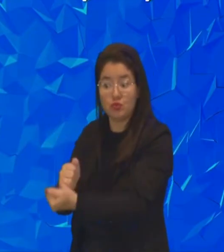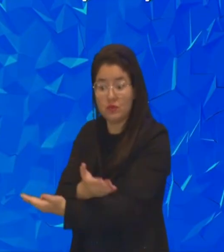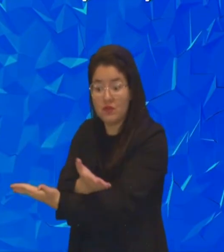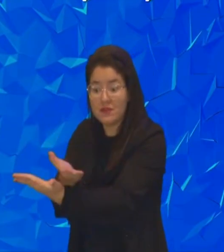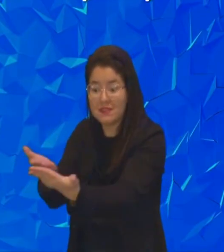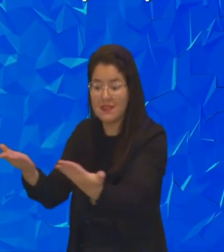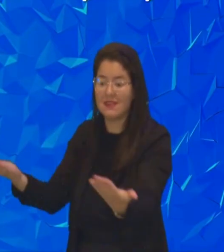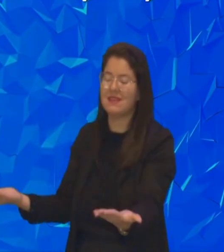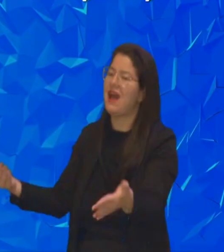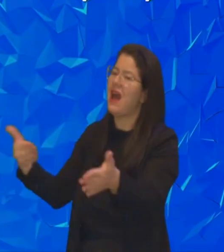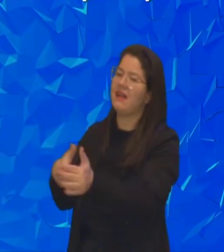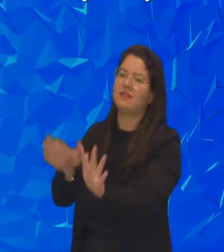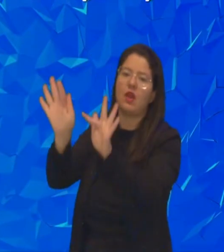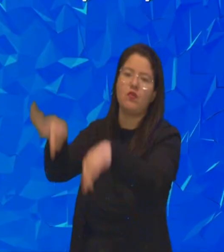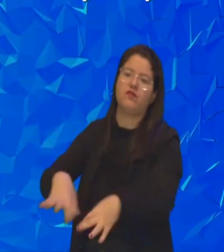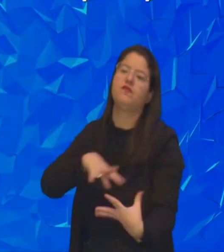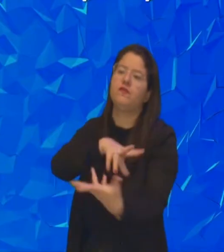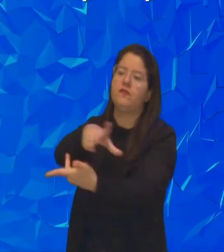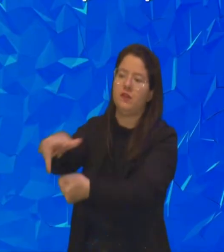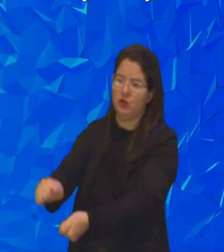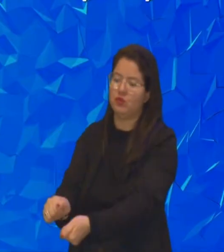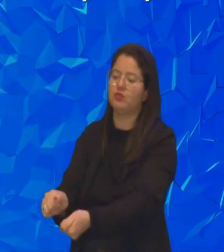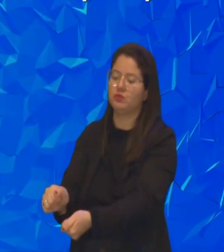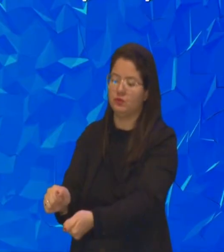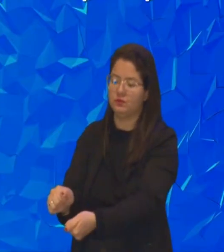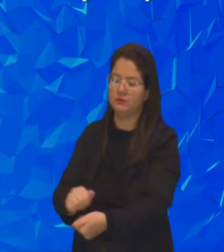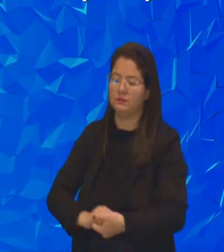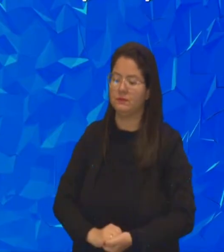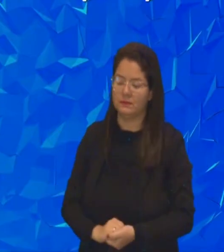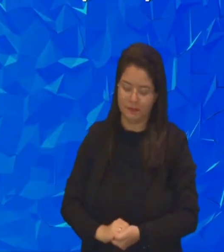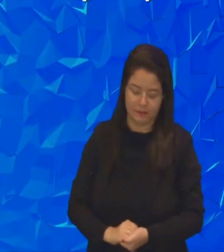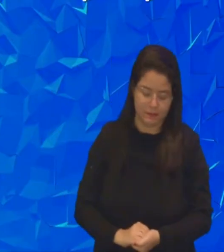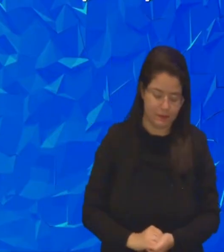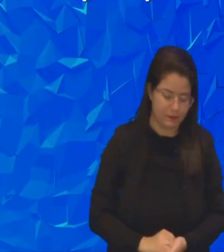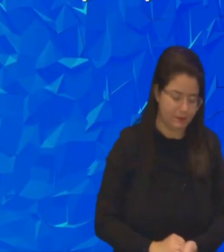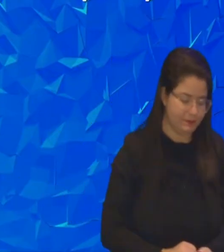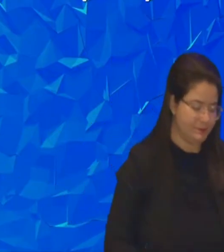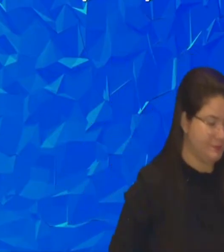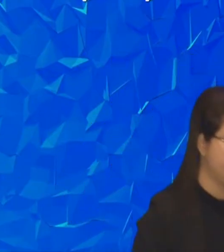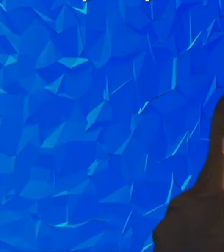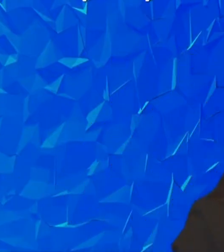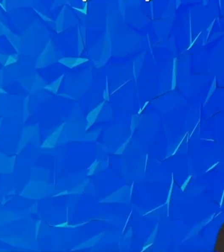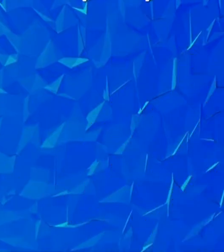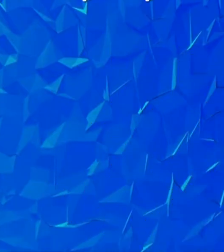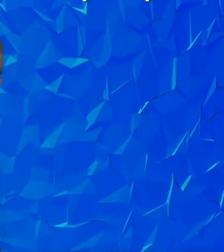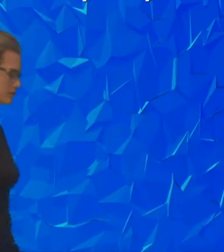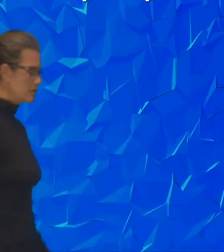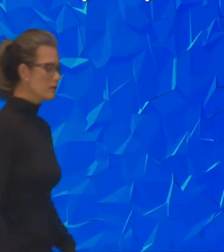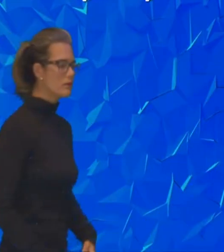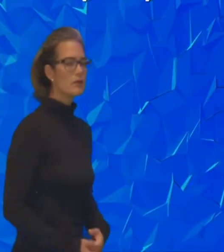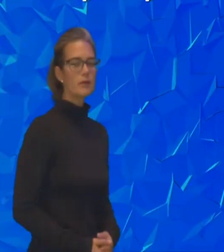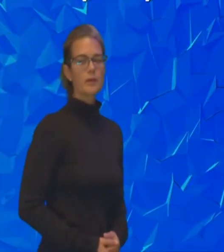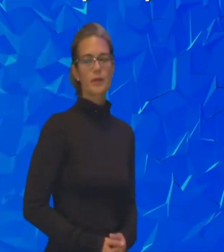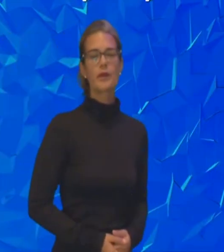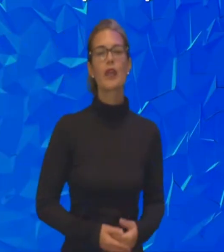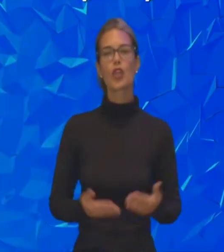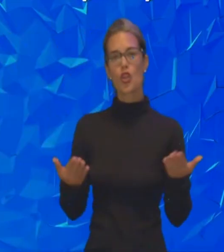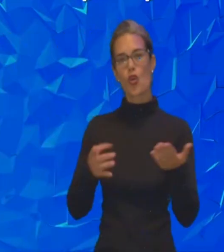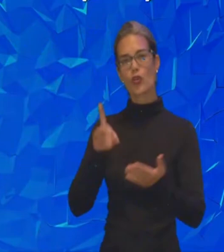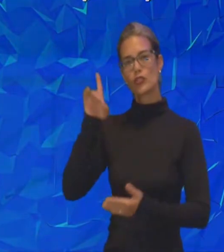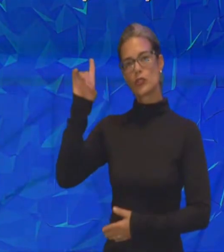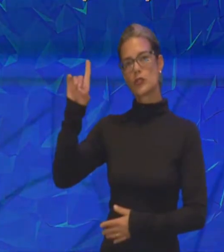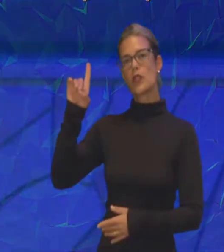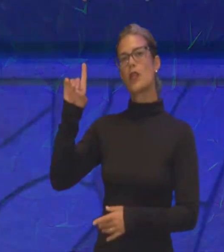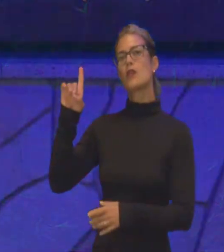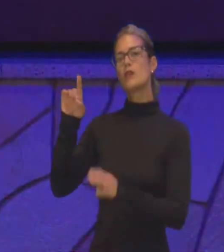sempre com vocês até o fim dos tempos. Que o Senhor aplique em nós a Tua